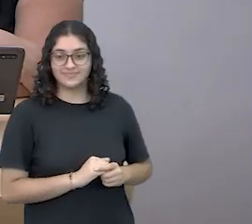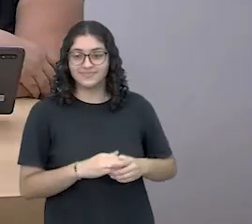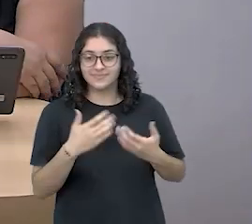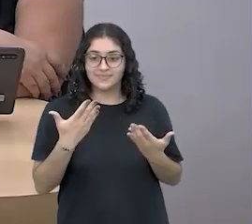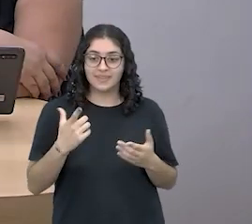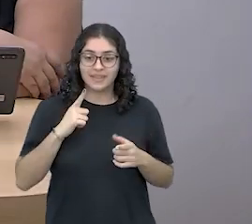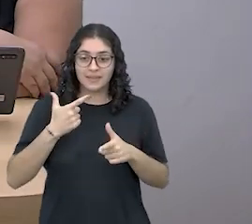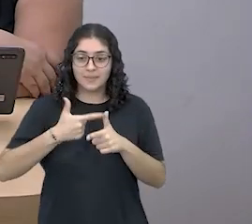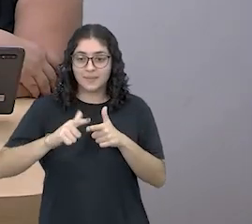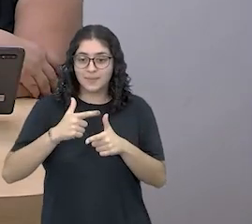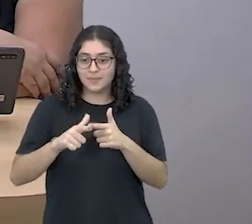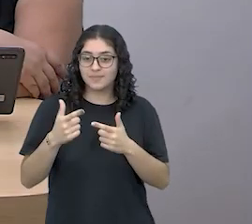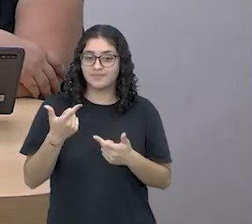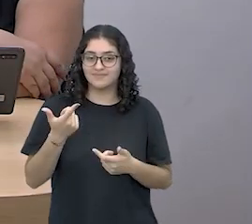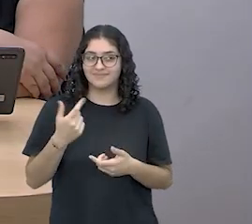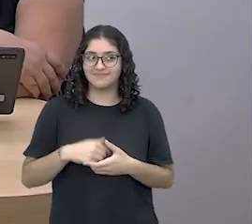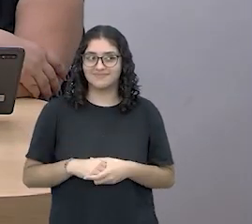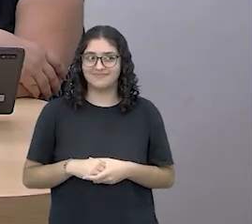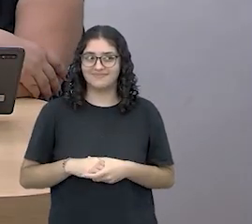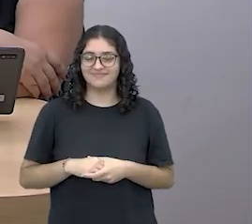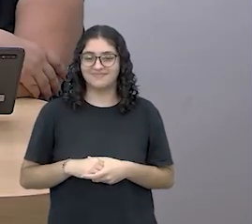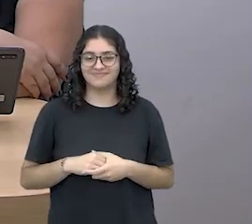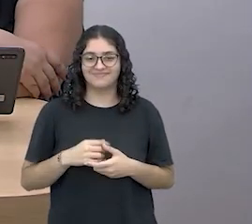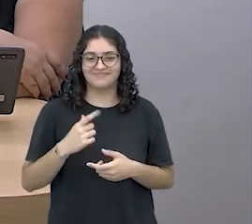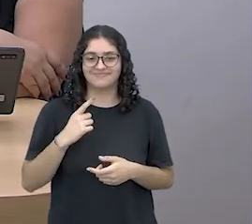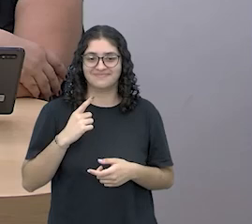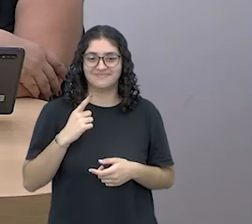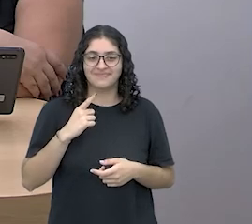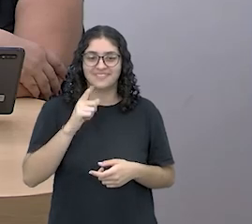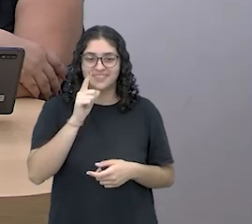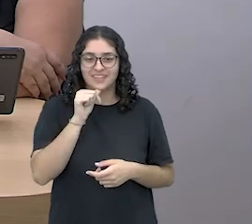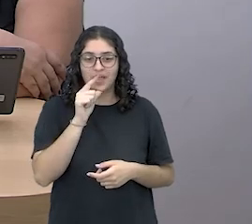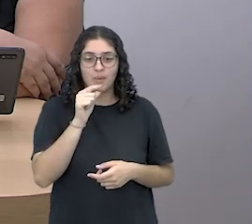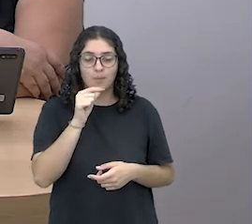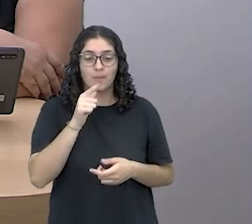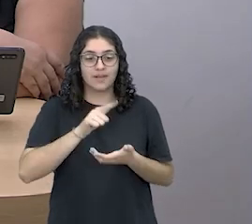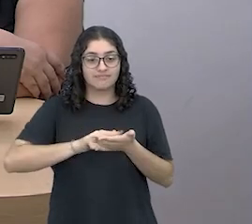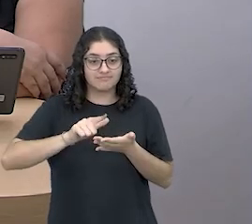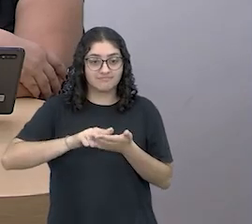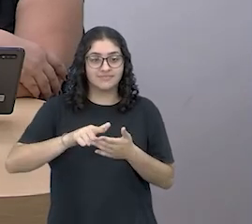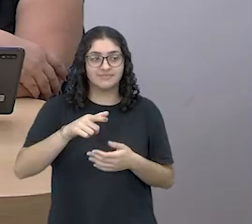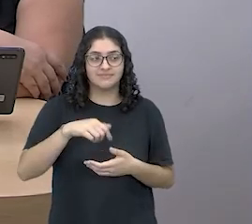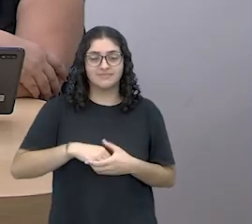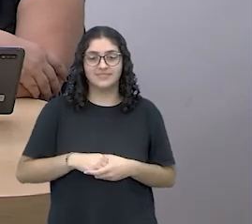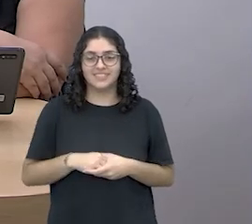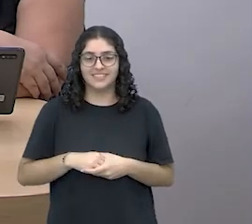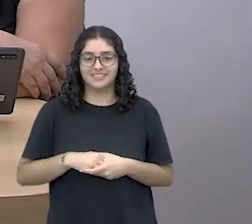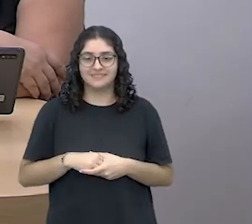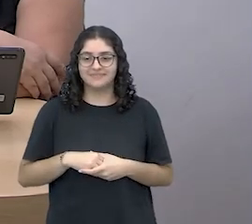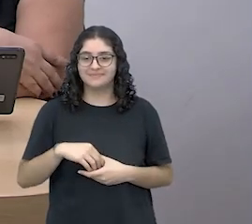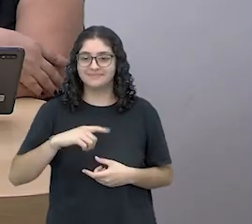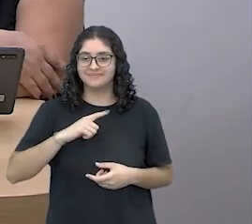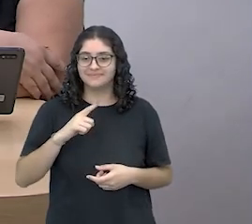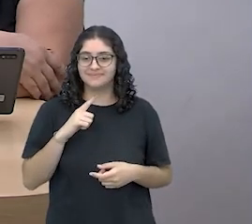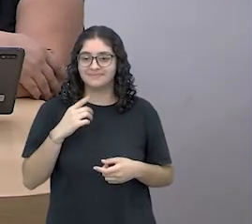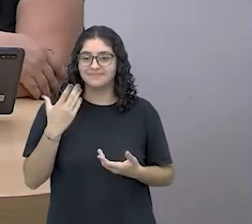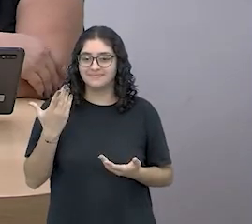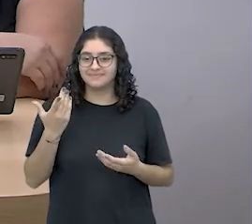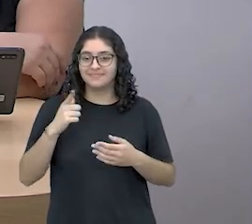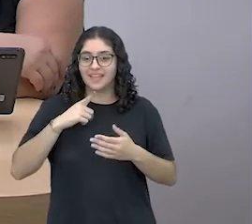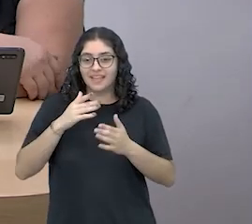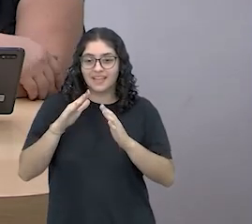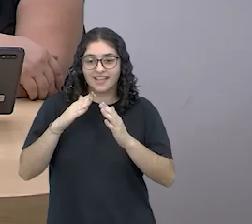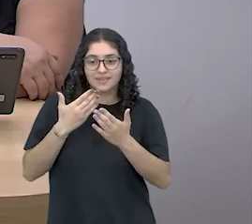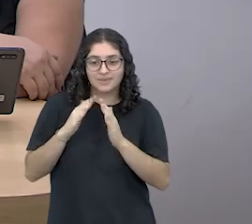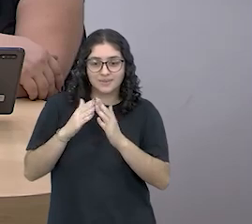de problemas reais, então eu posso, por exemplo, falar da água potável, né? Uhum. Então eu posso verificar ali na minha